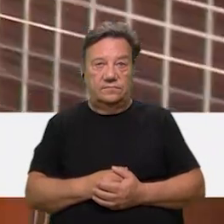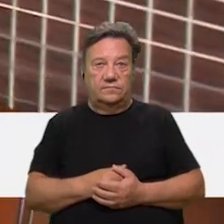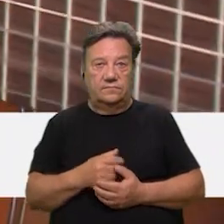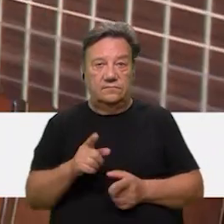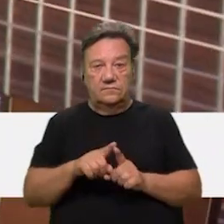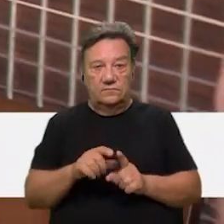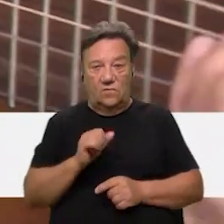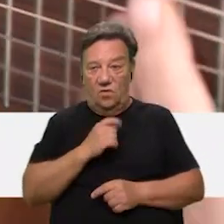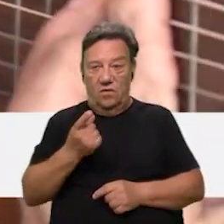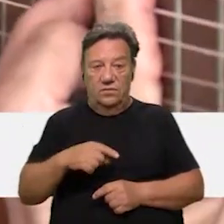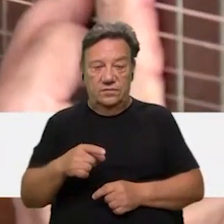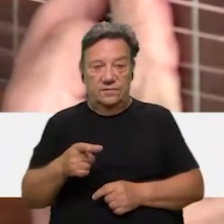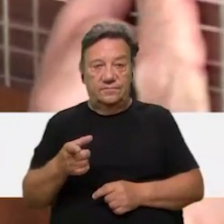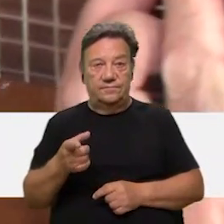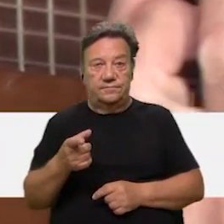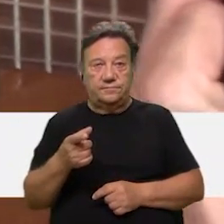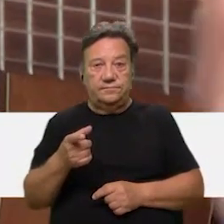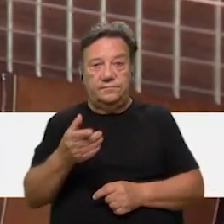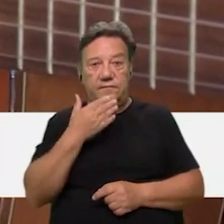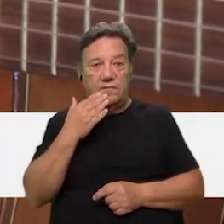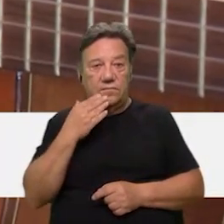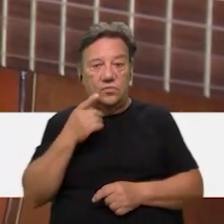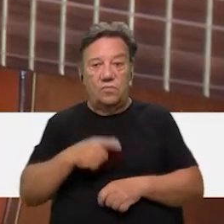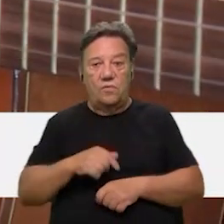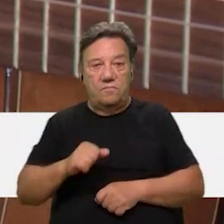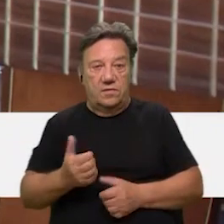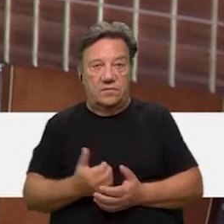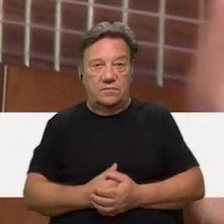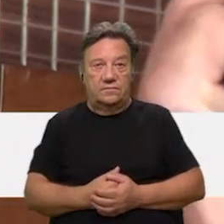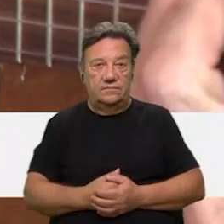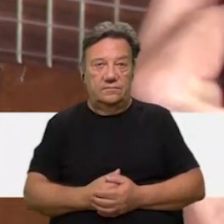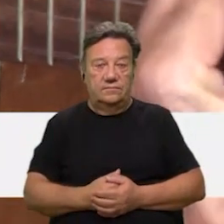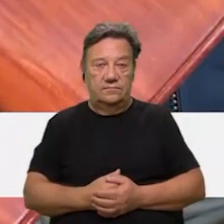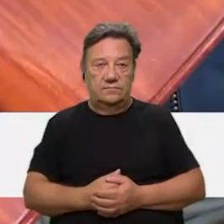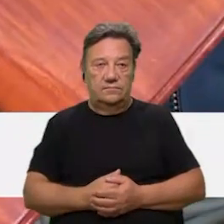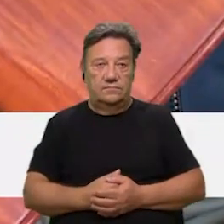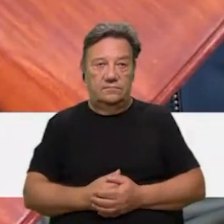Tal como nós, depende do momento.